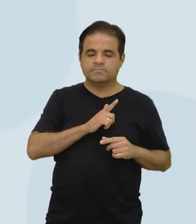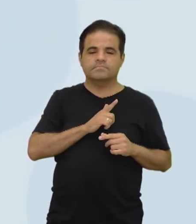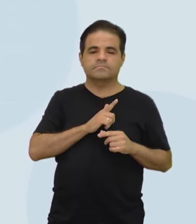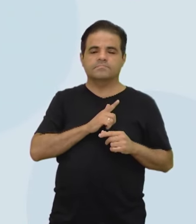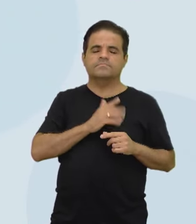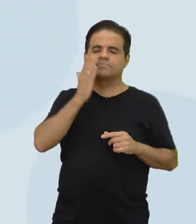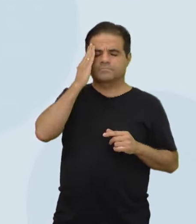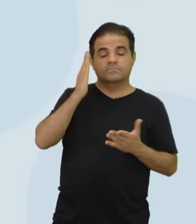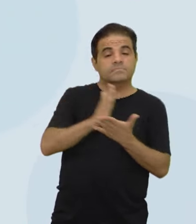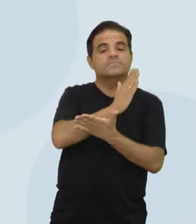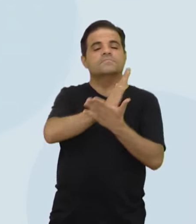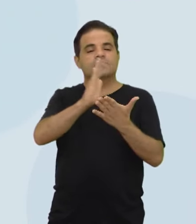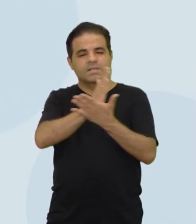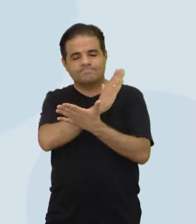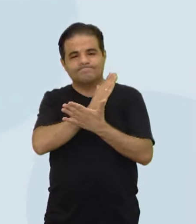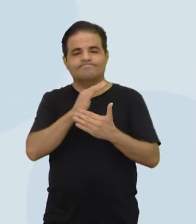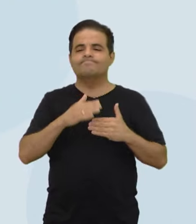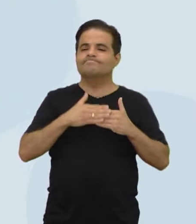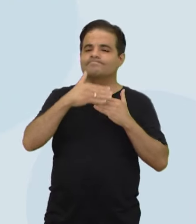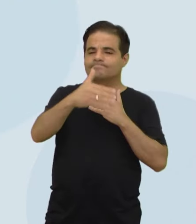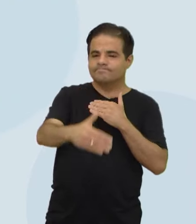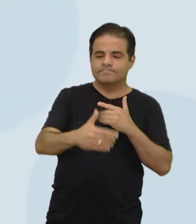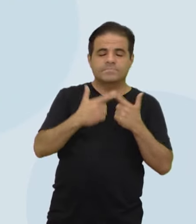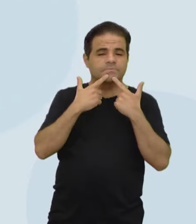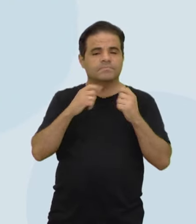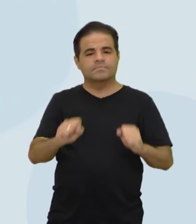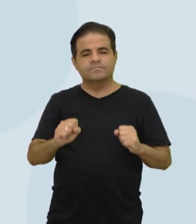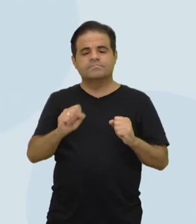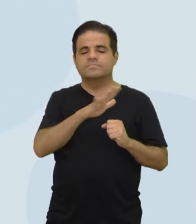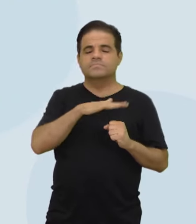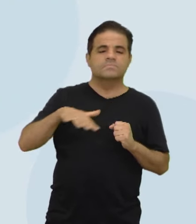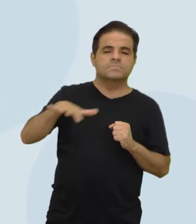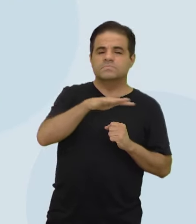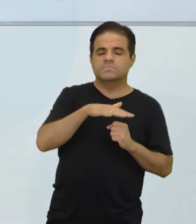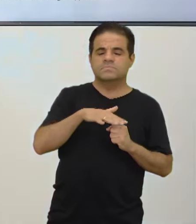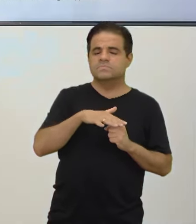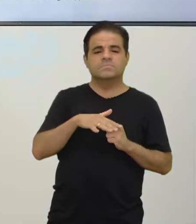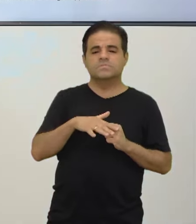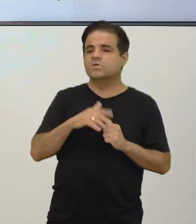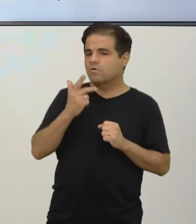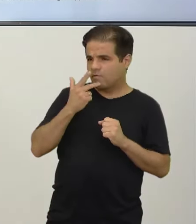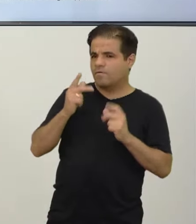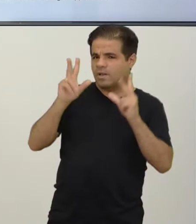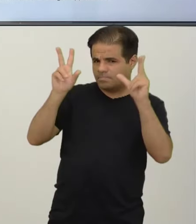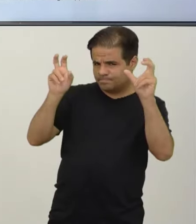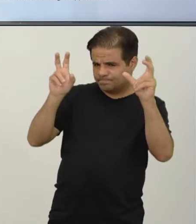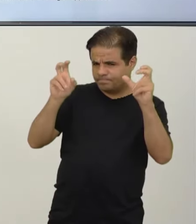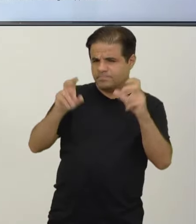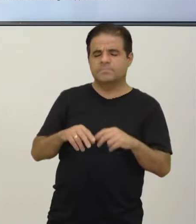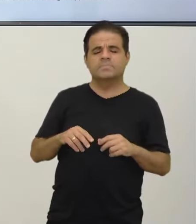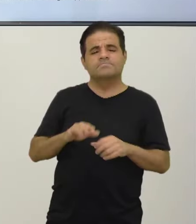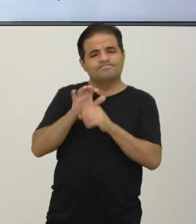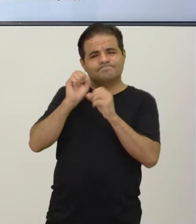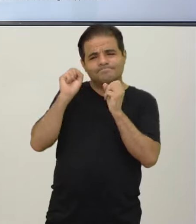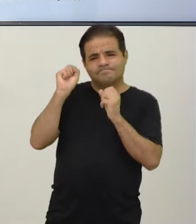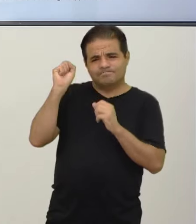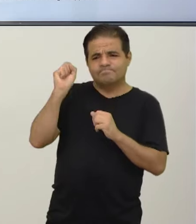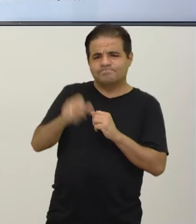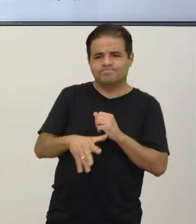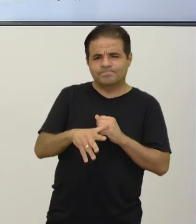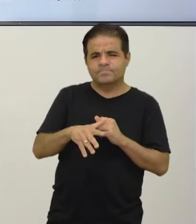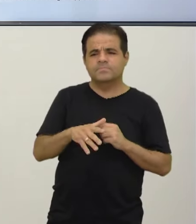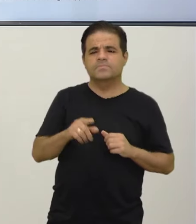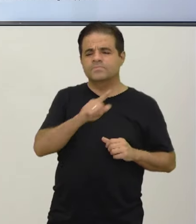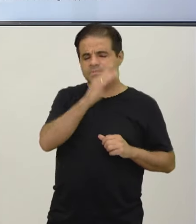Então, eu separo de isso é linguagem de... Olha, gente, eu vou falar o termo pejorativo só para vocês entenderem o